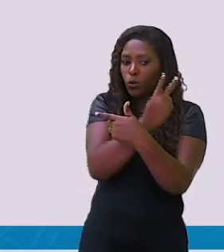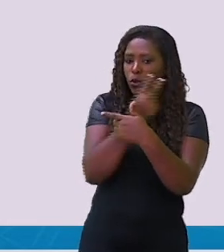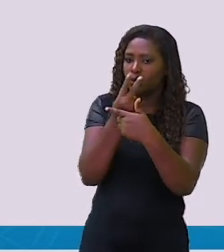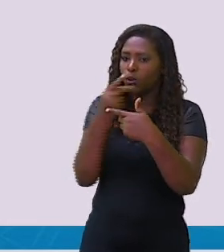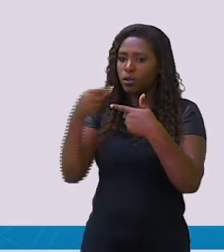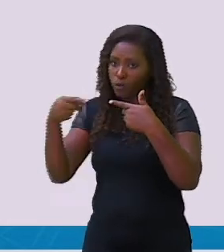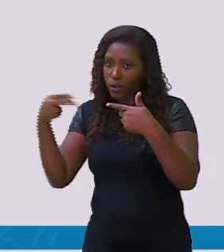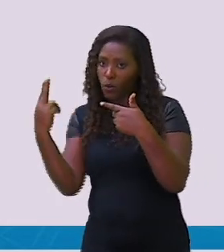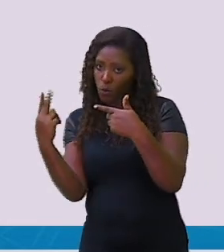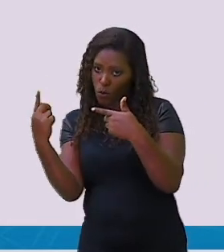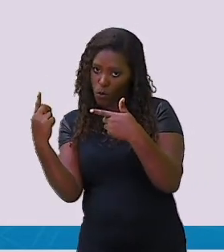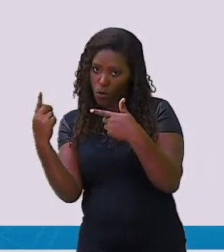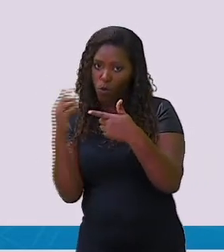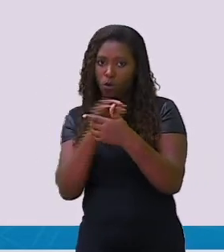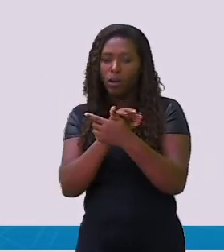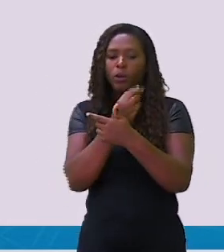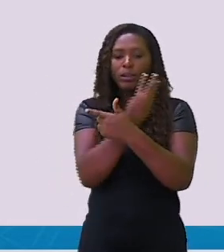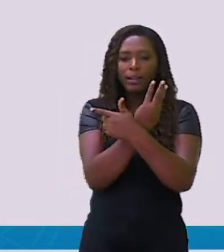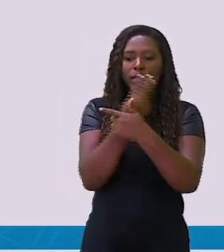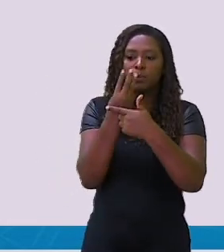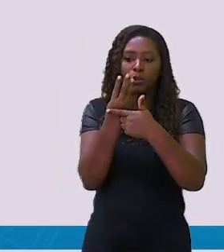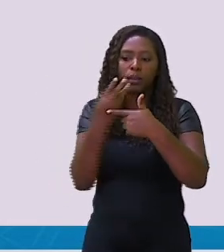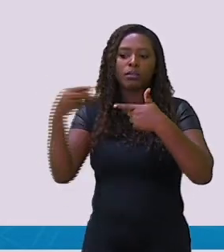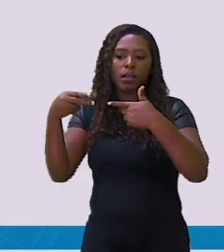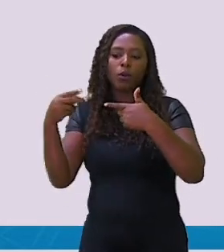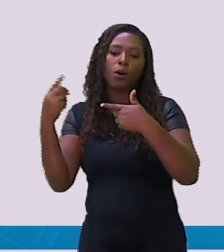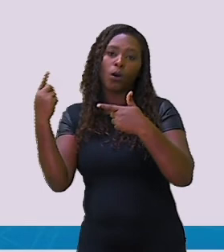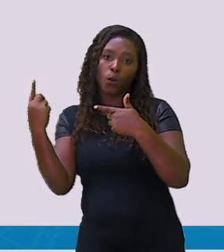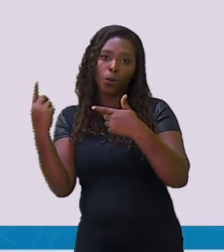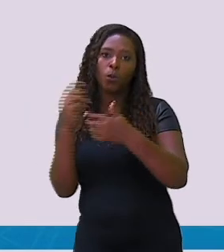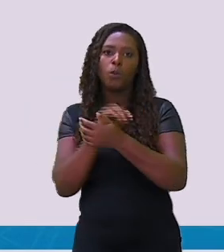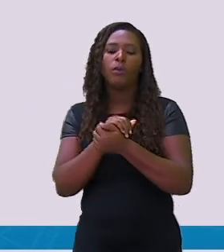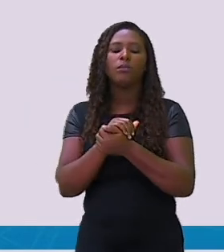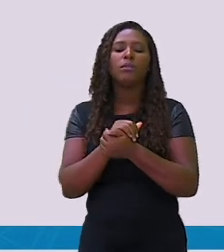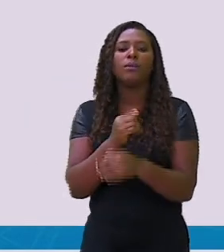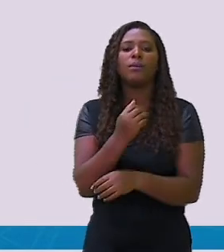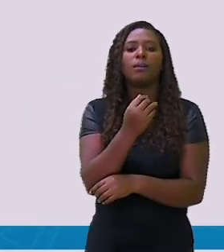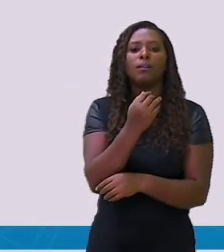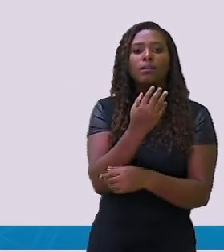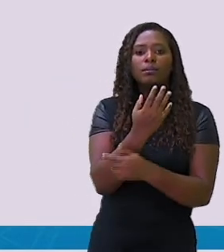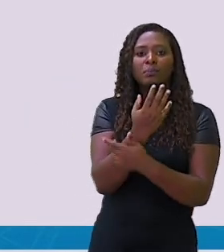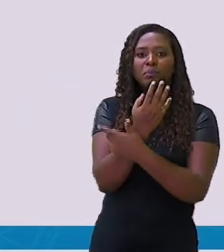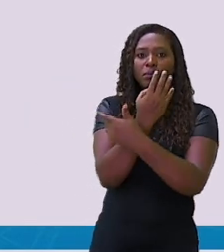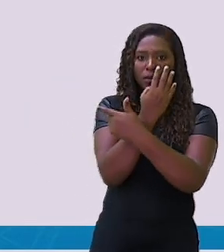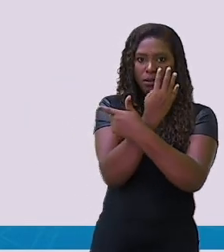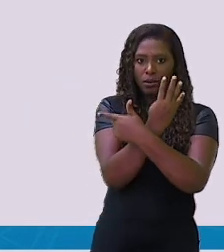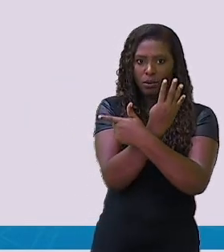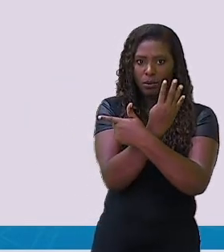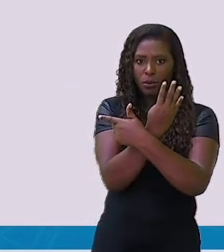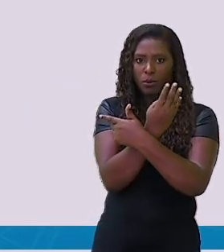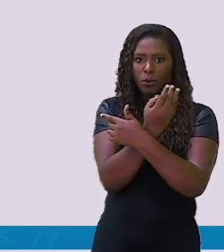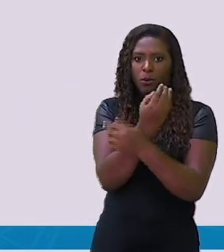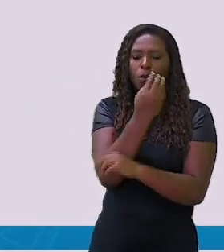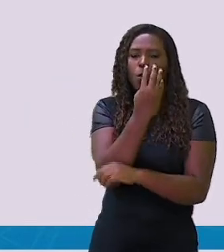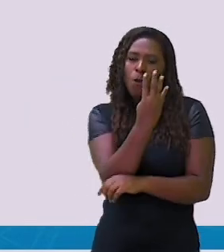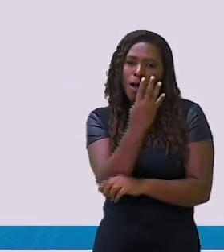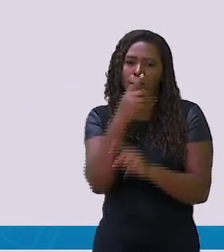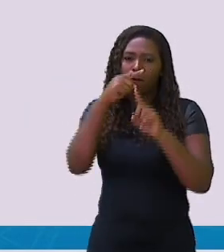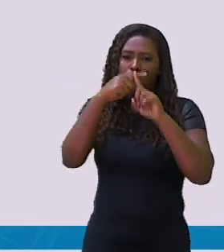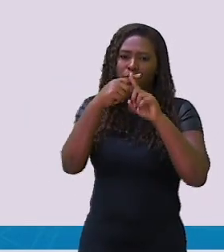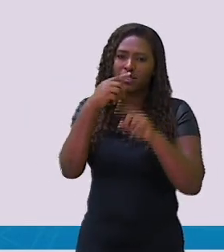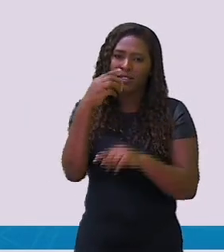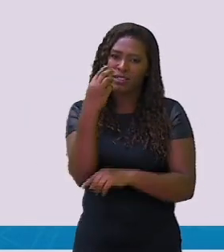então agora 2 2 4 4 x 3 12 então denominador aqui